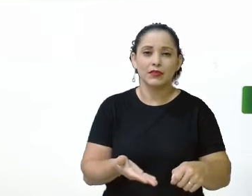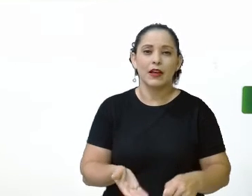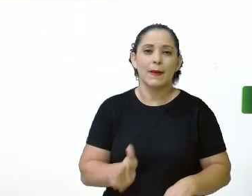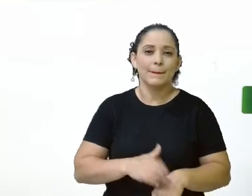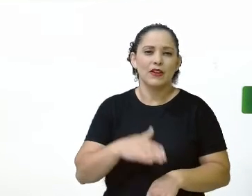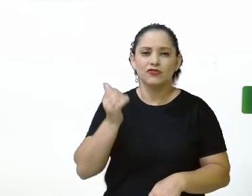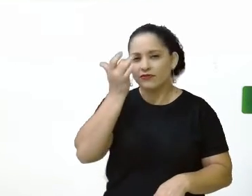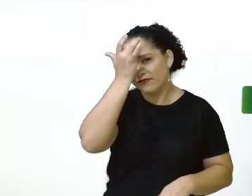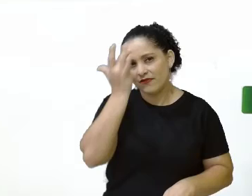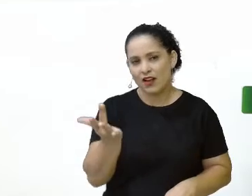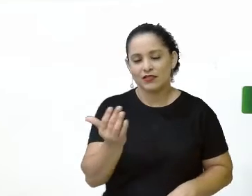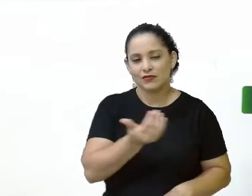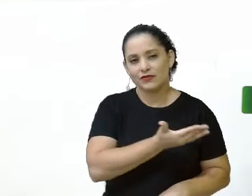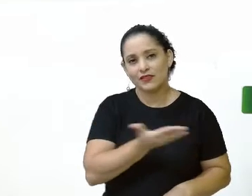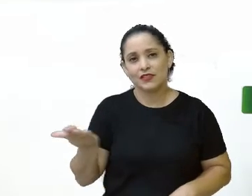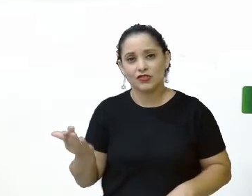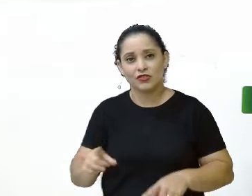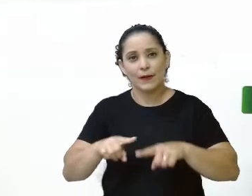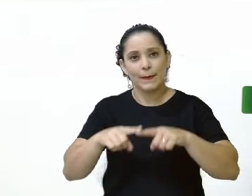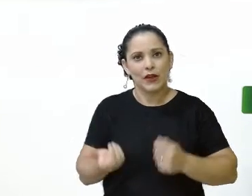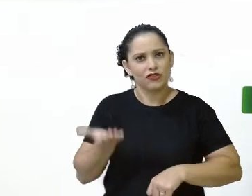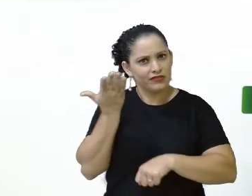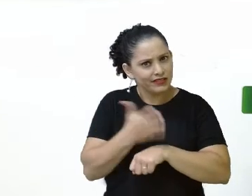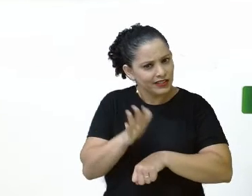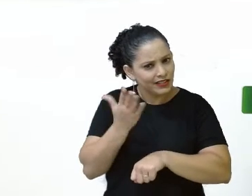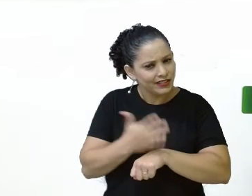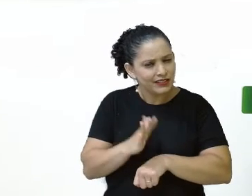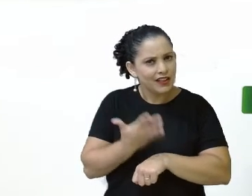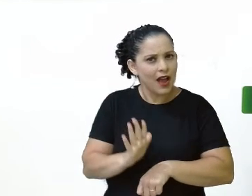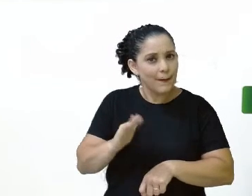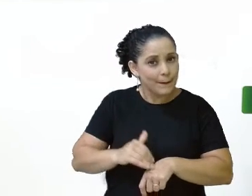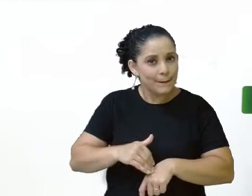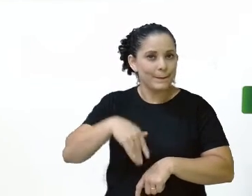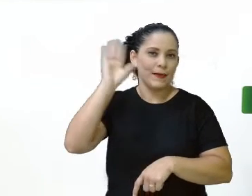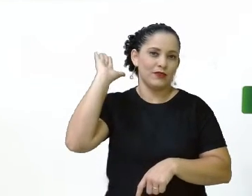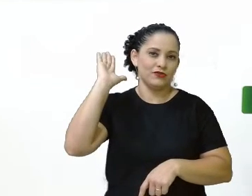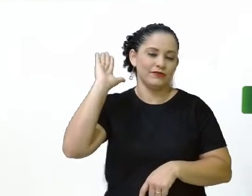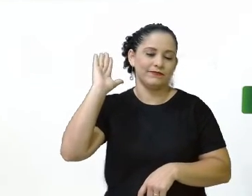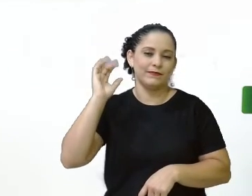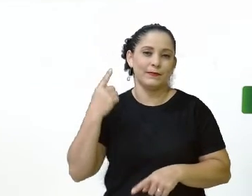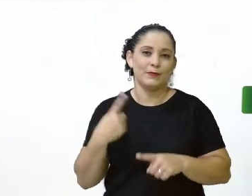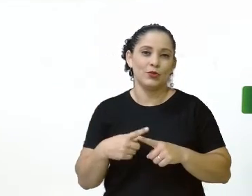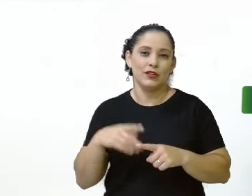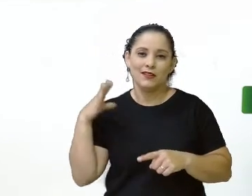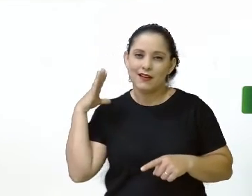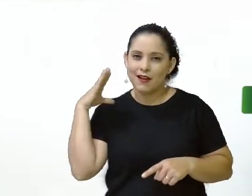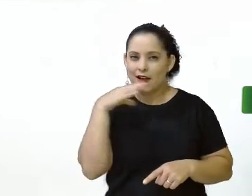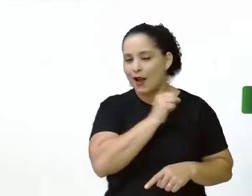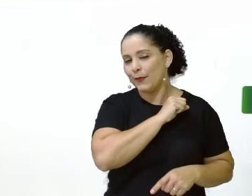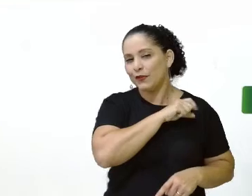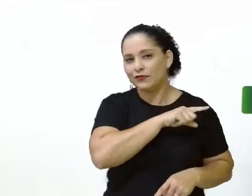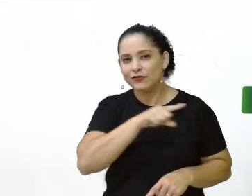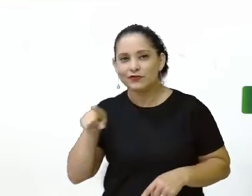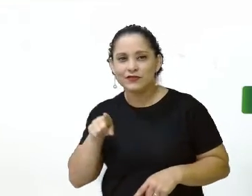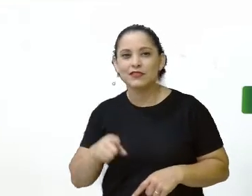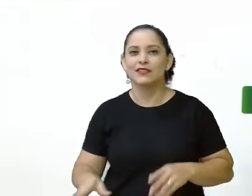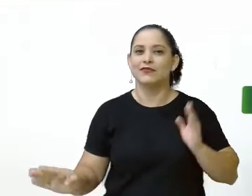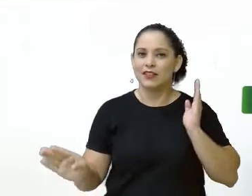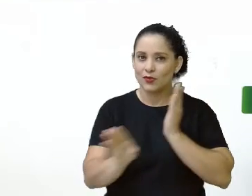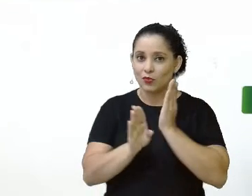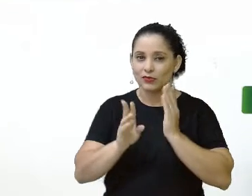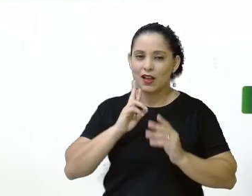mais fácil para vocês. Mas treina um pouco mais de multiplicação, que no instante você vai encontrar a